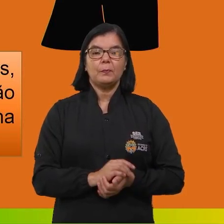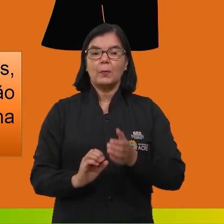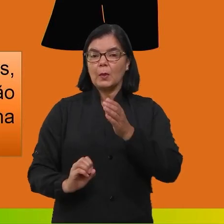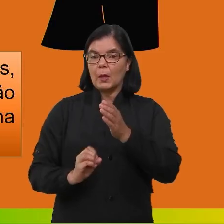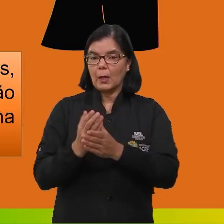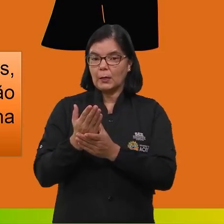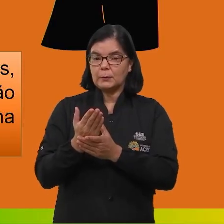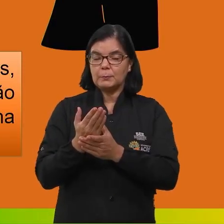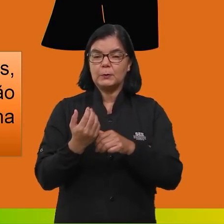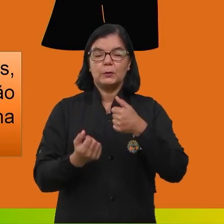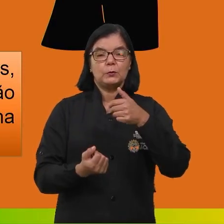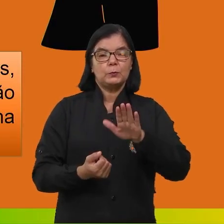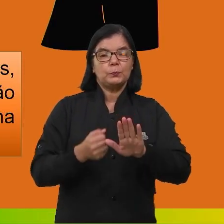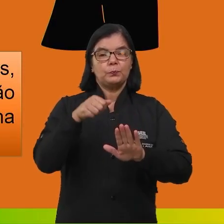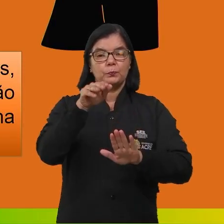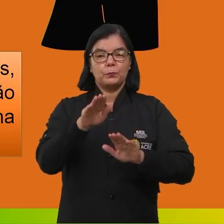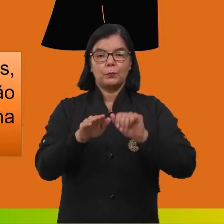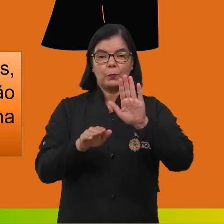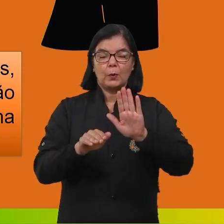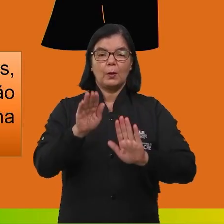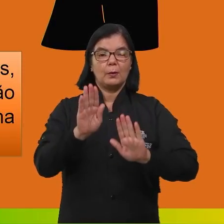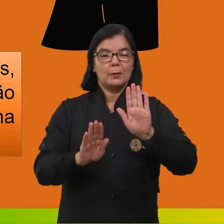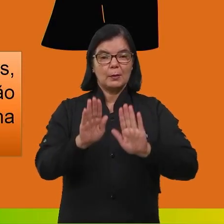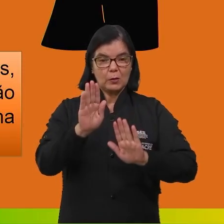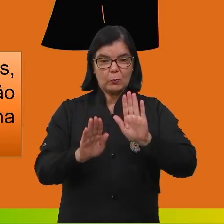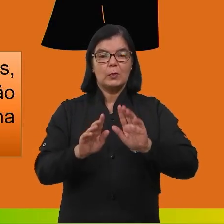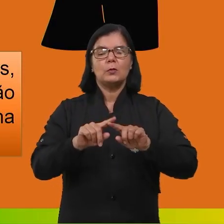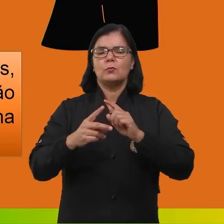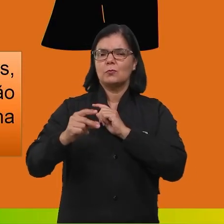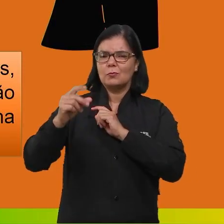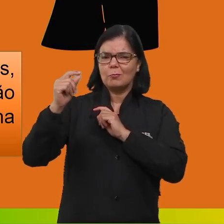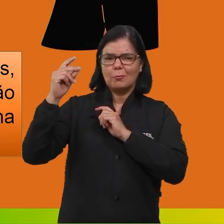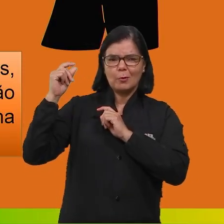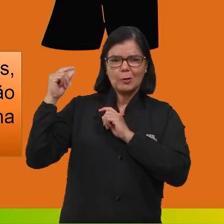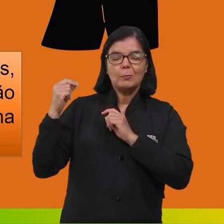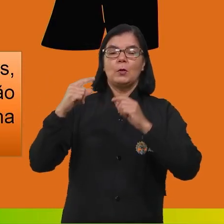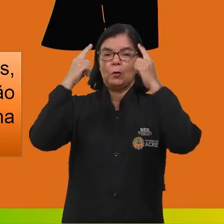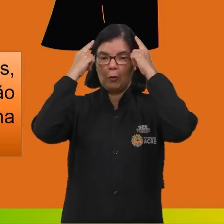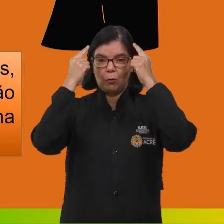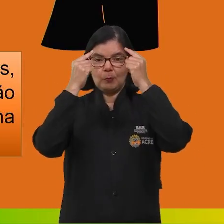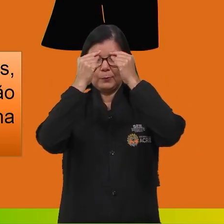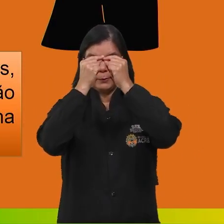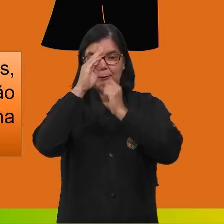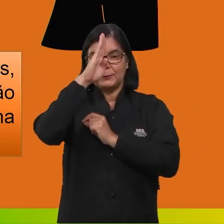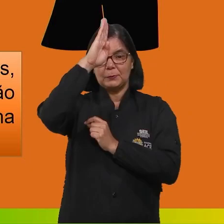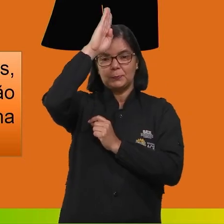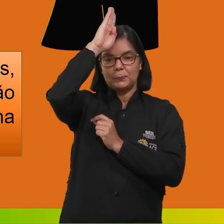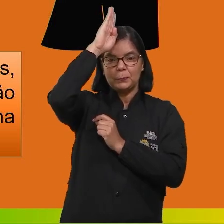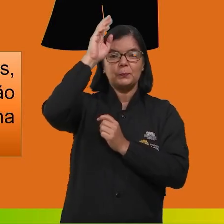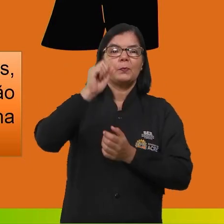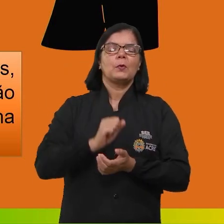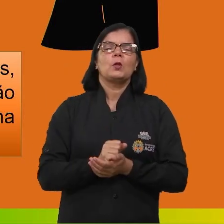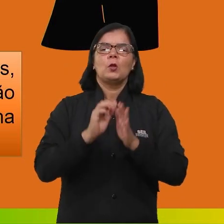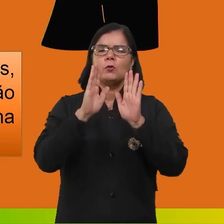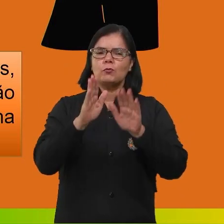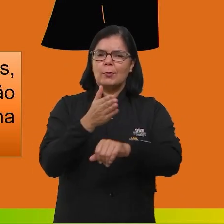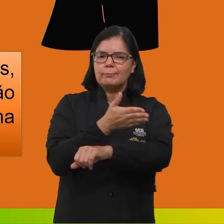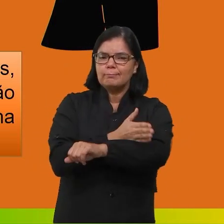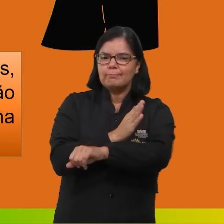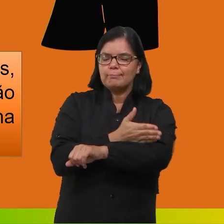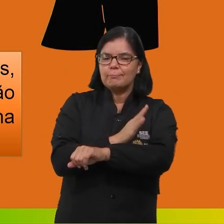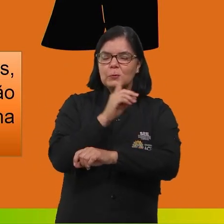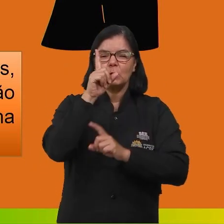As raízes da mímica e pantomima remontam a civilizações antigas, como Grécia e Roma, onde já se